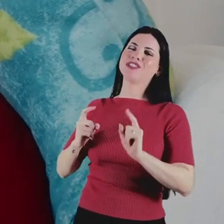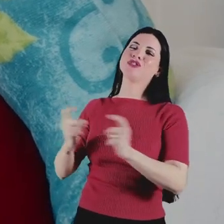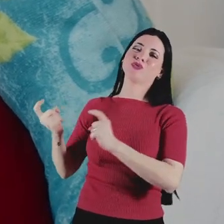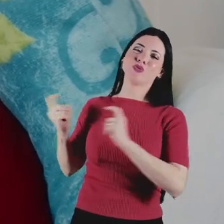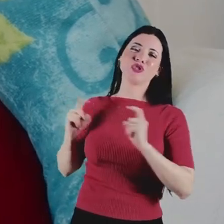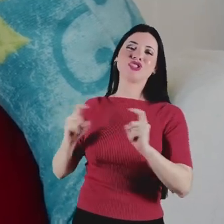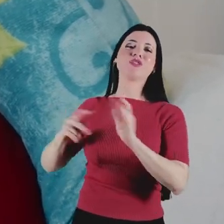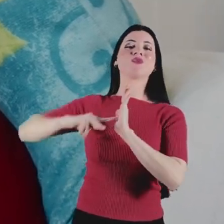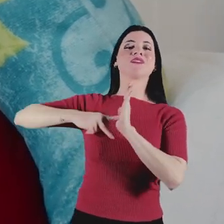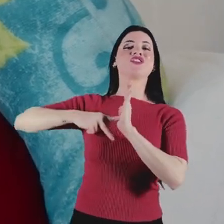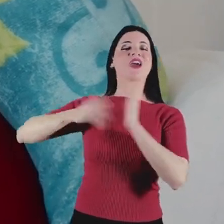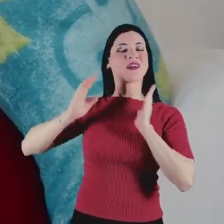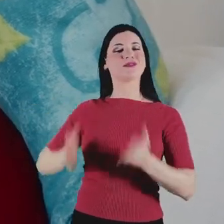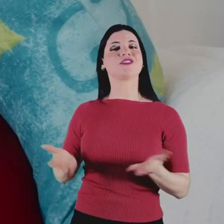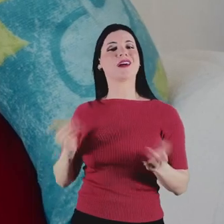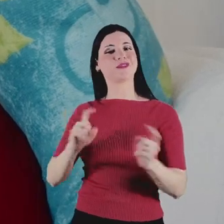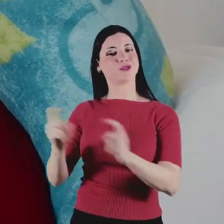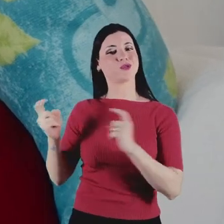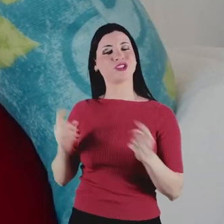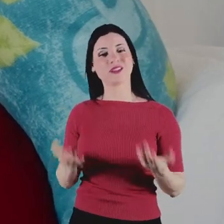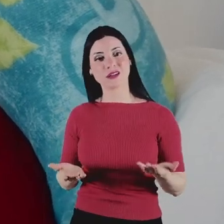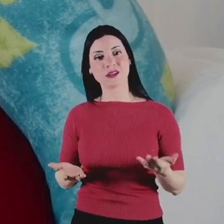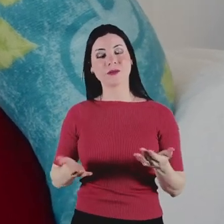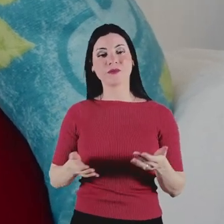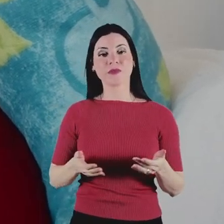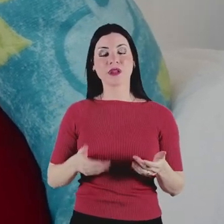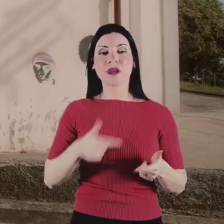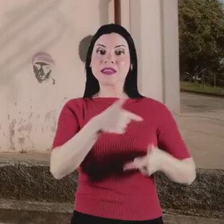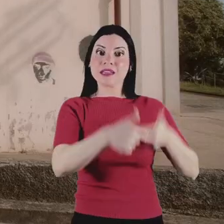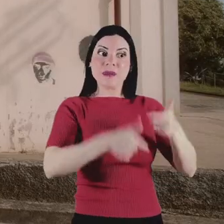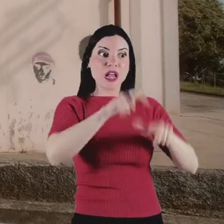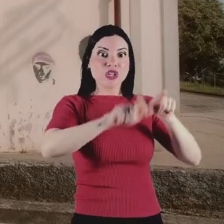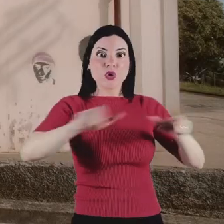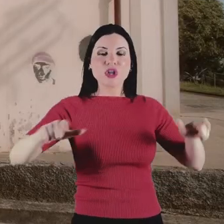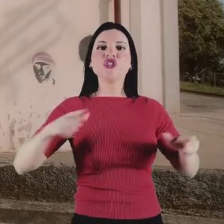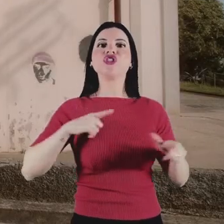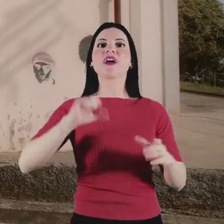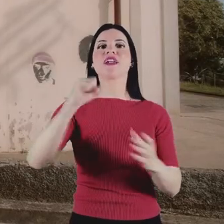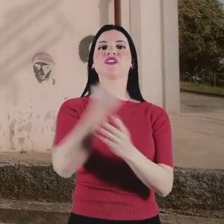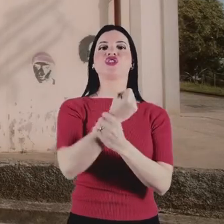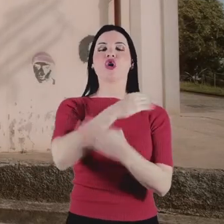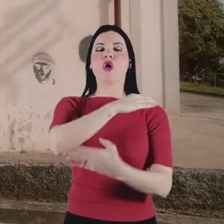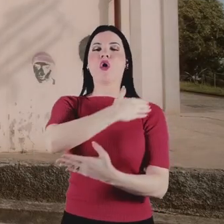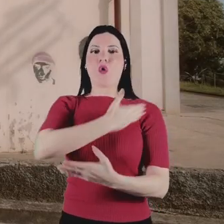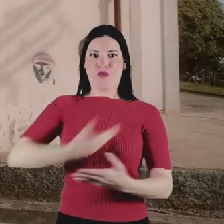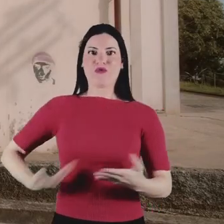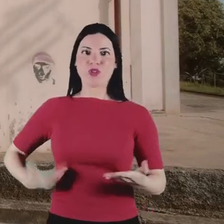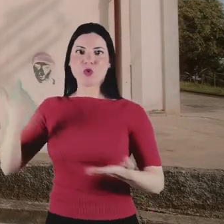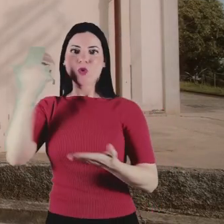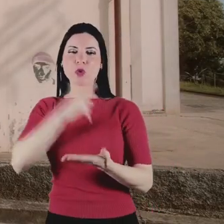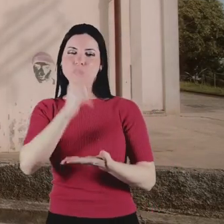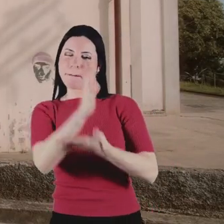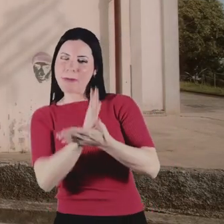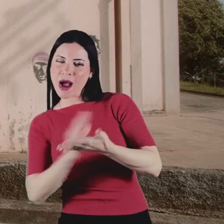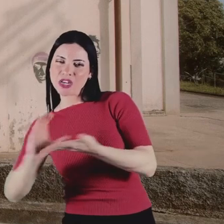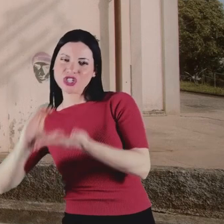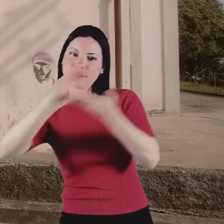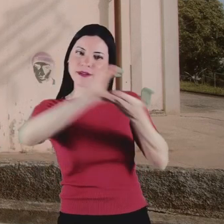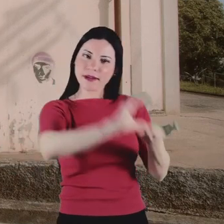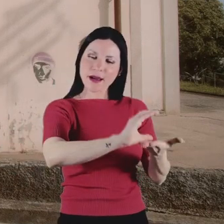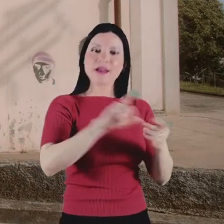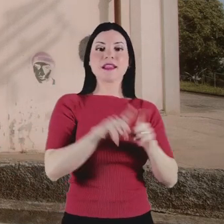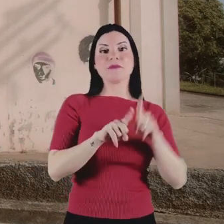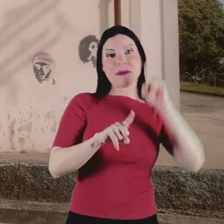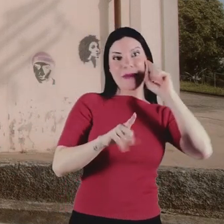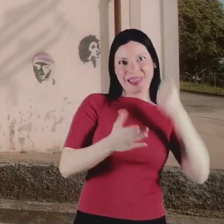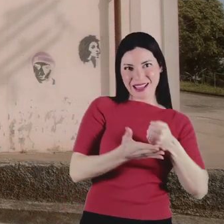discutia muitos anos lá atrás do sindicato. As trabalhadoras que tinham garantia que o governo bancasse